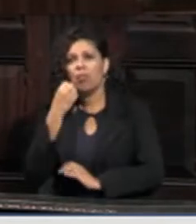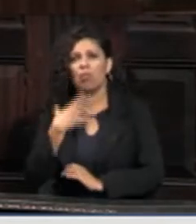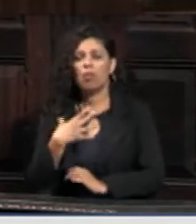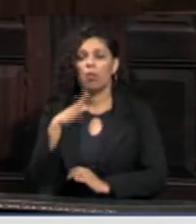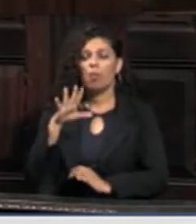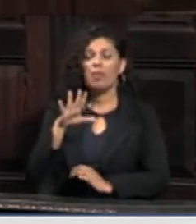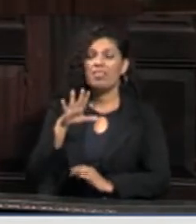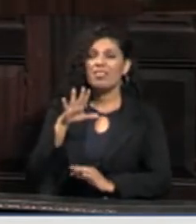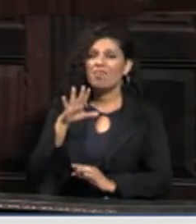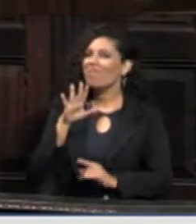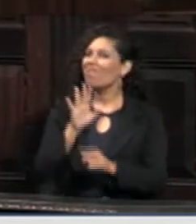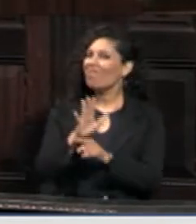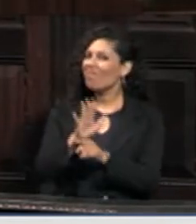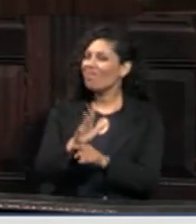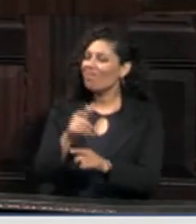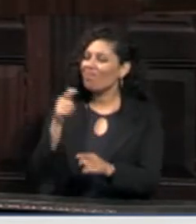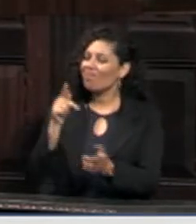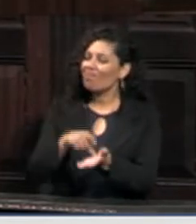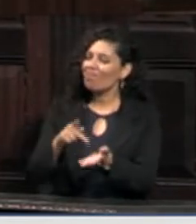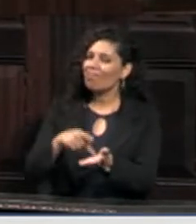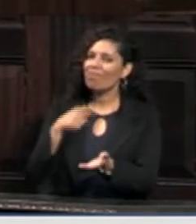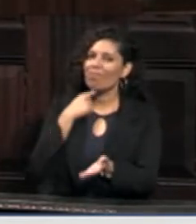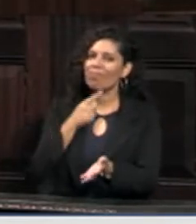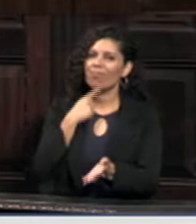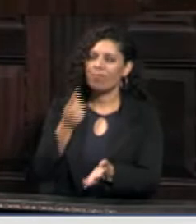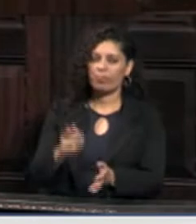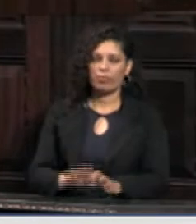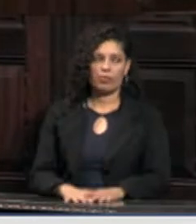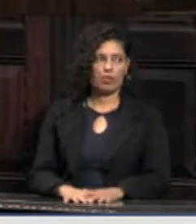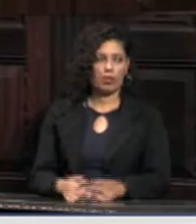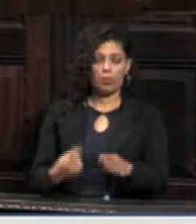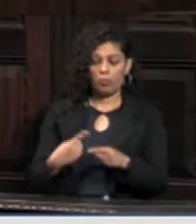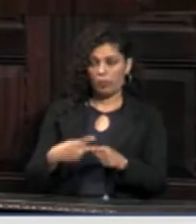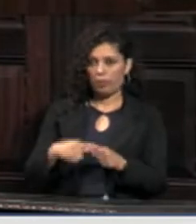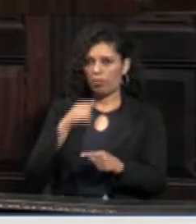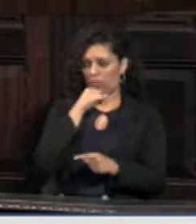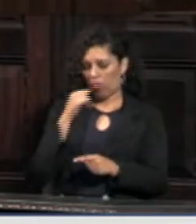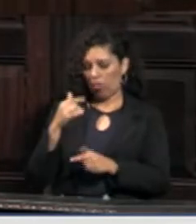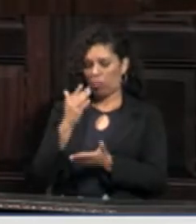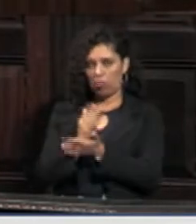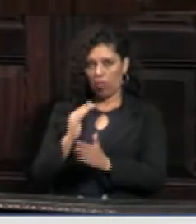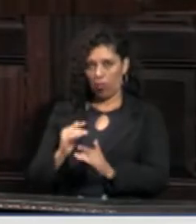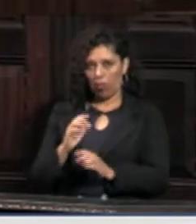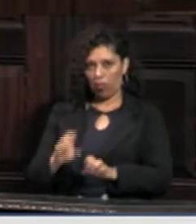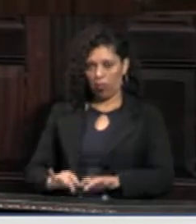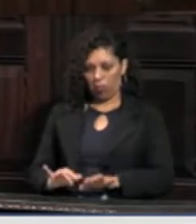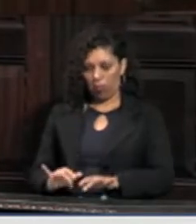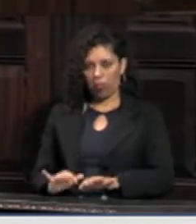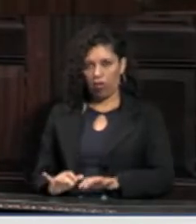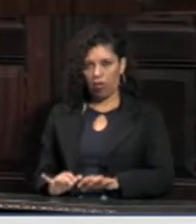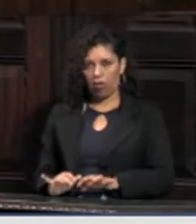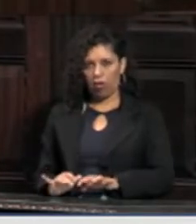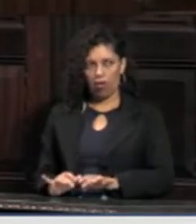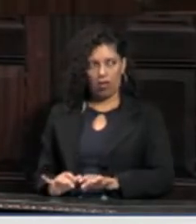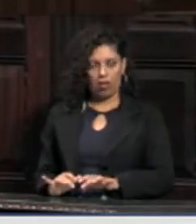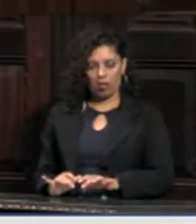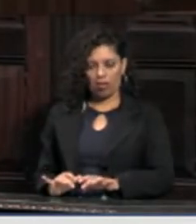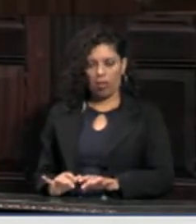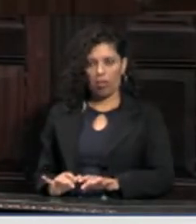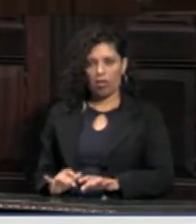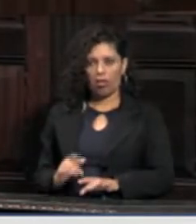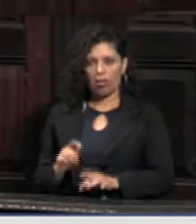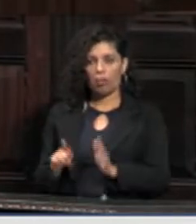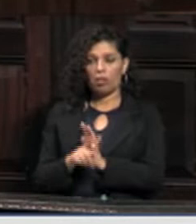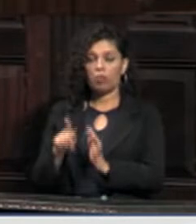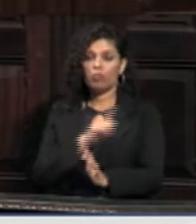uma preocupação, porque o fim do CISREG vai deixar sobre as unidades de